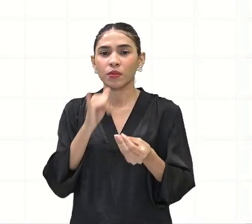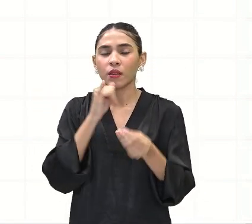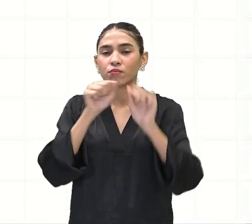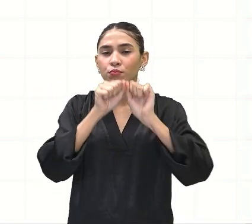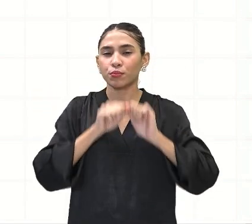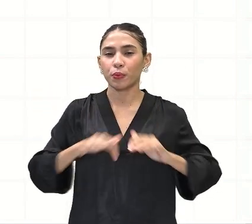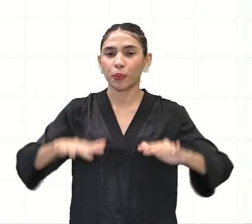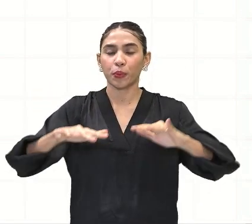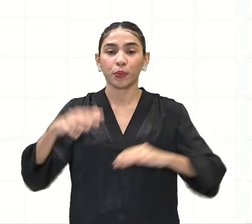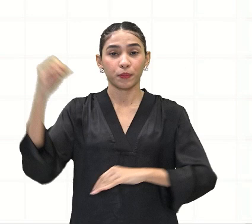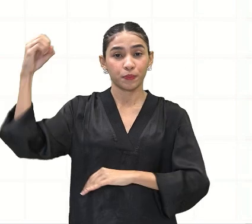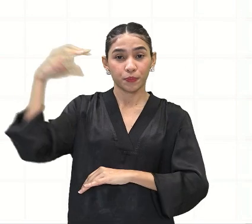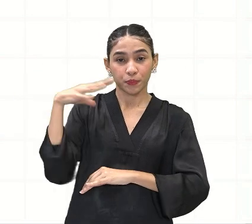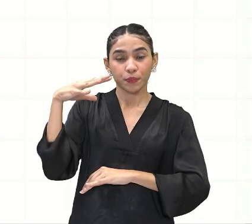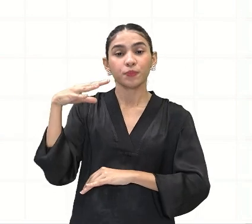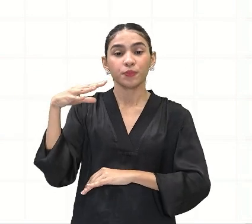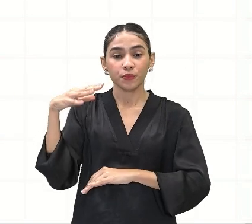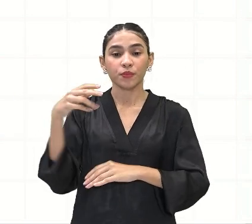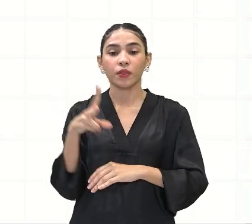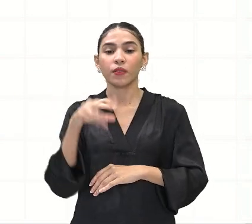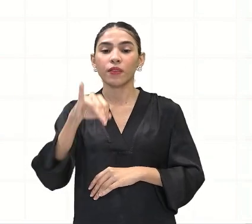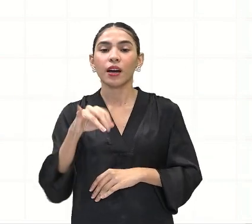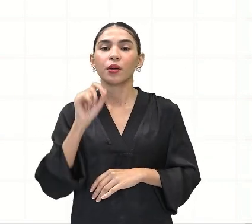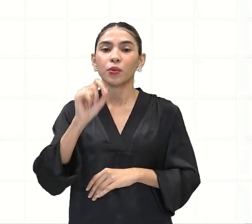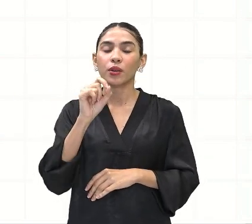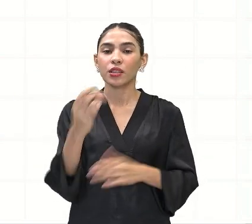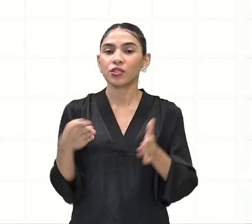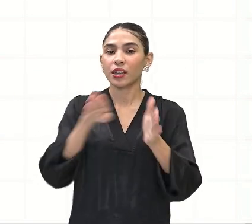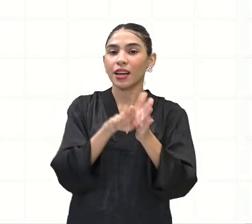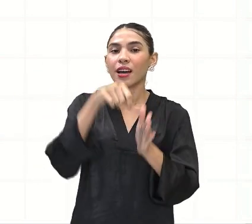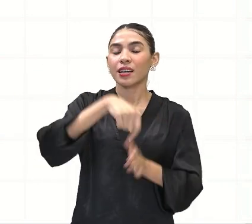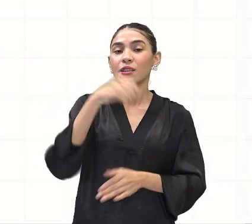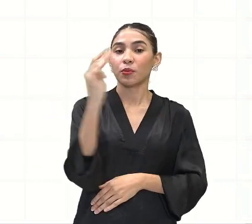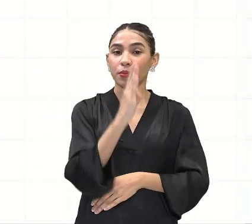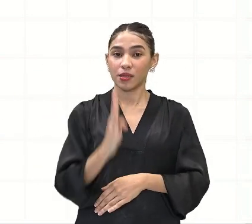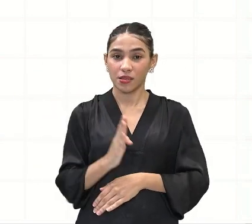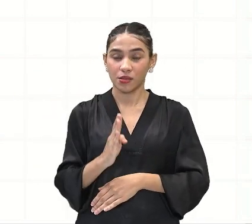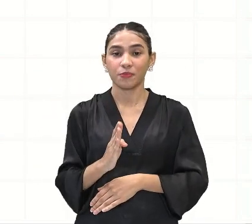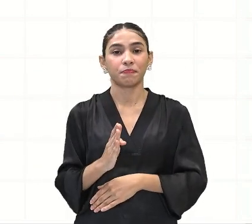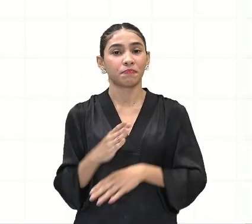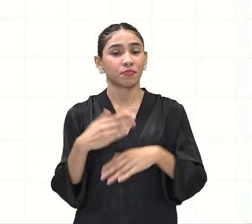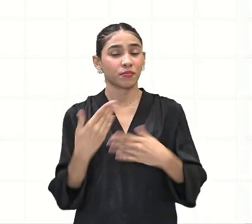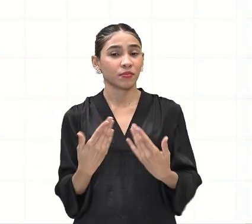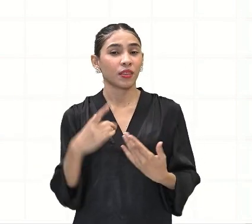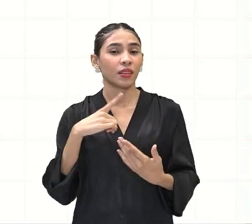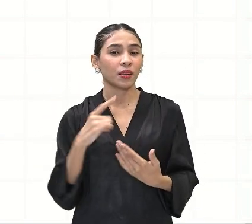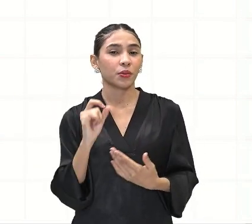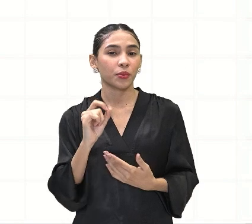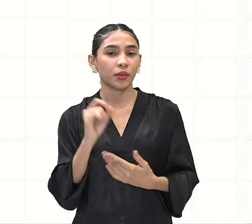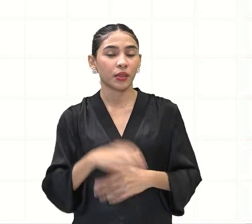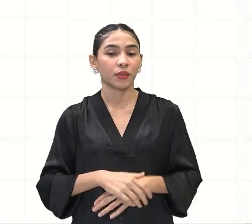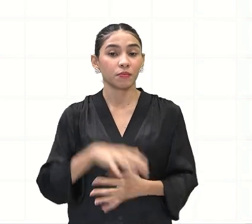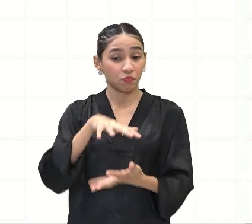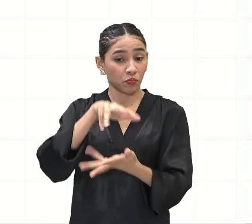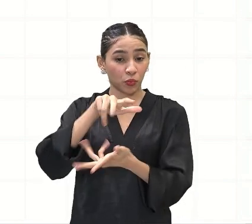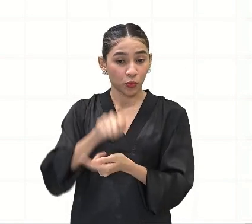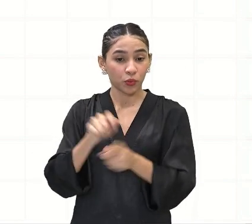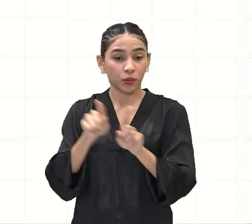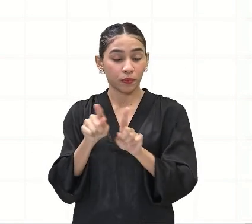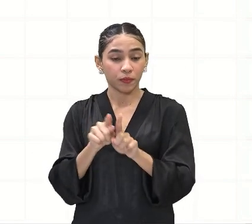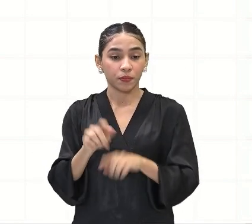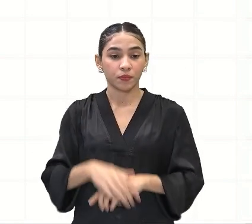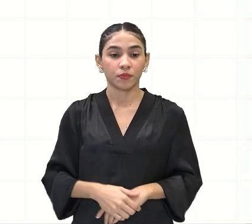difusão iluminista, né, vai chegar ao Brasil tal qual no mundo.